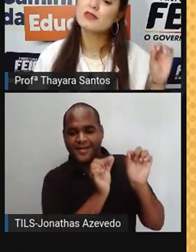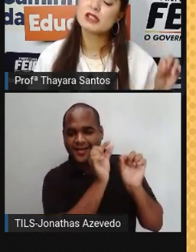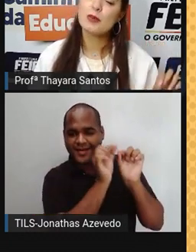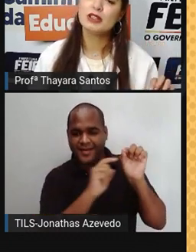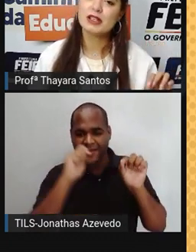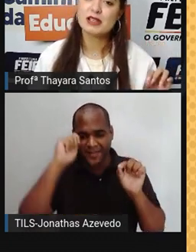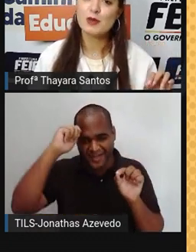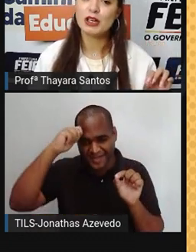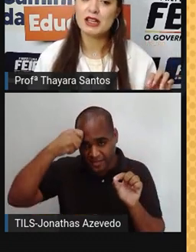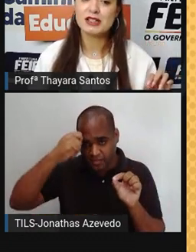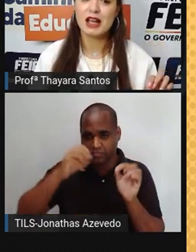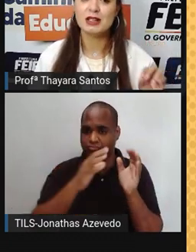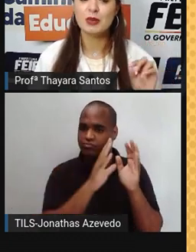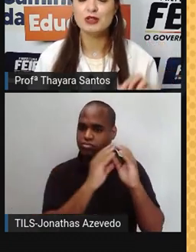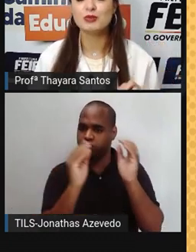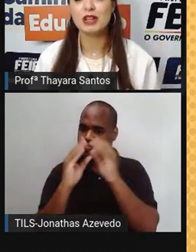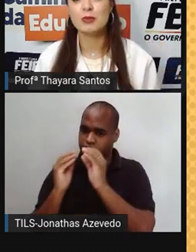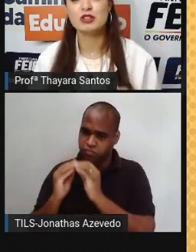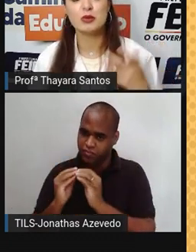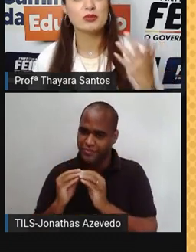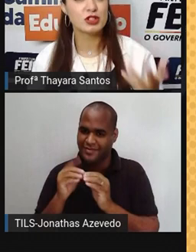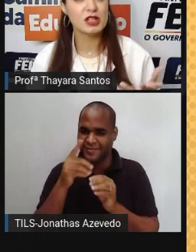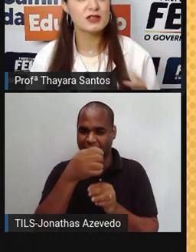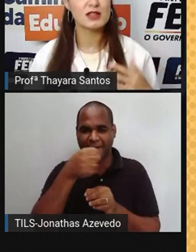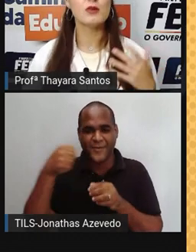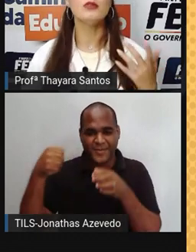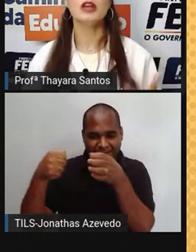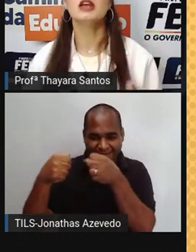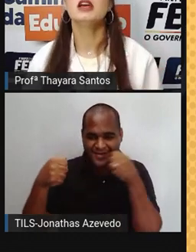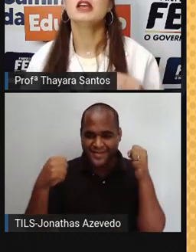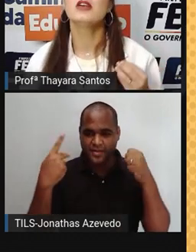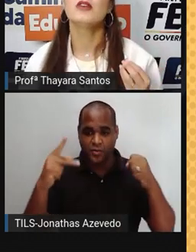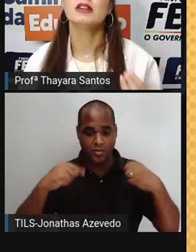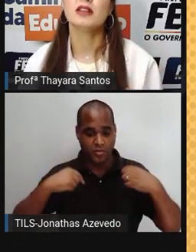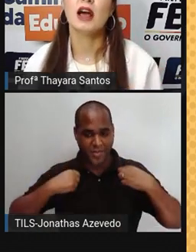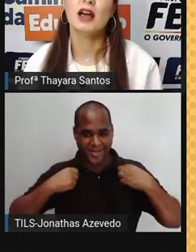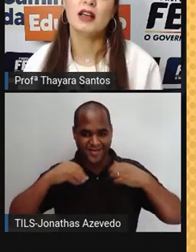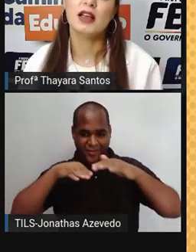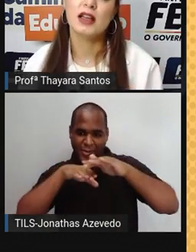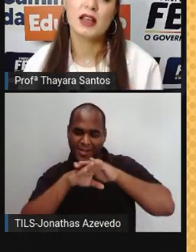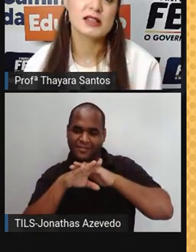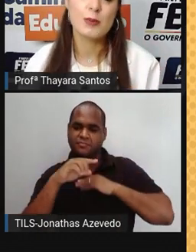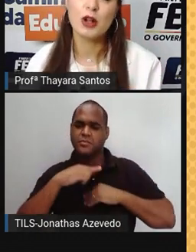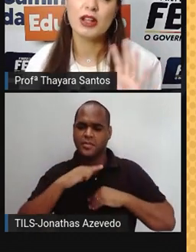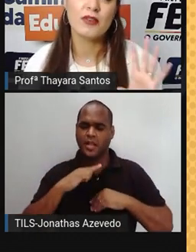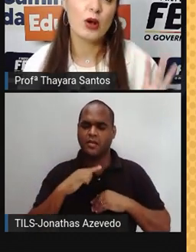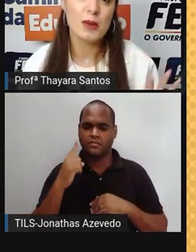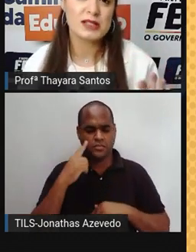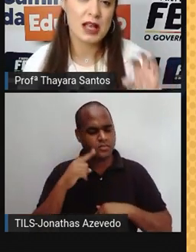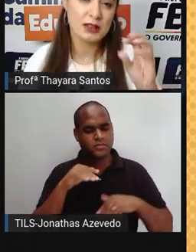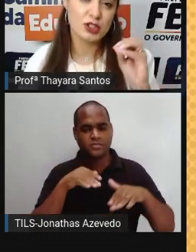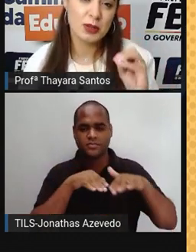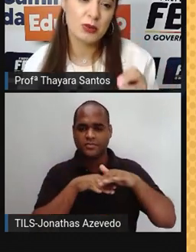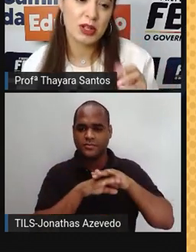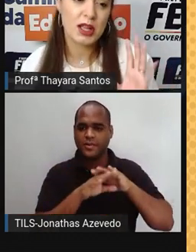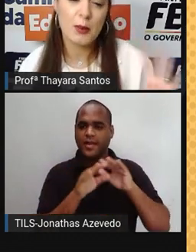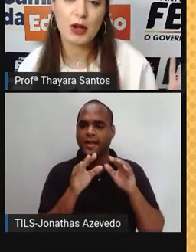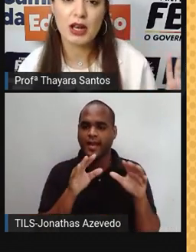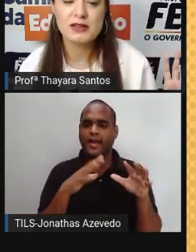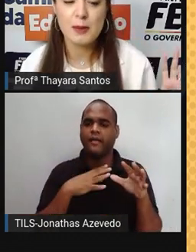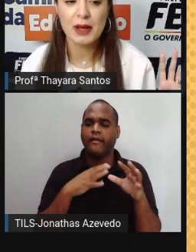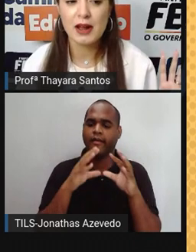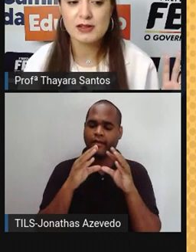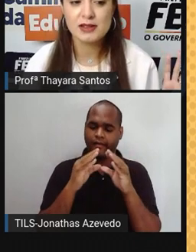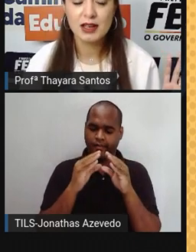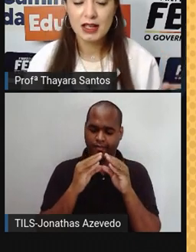se você bota essas bolinhas lá depois de um tempo de alguns dias vocês vão ver que vai estar essa bolinha vai começar a diminuir